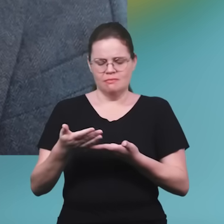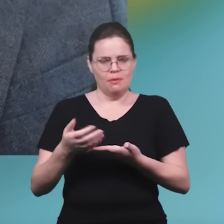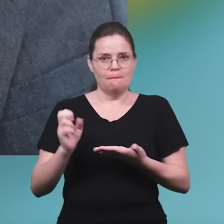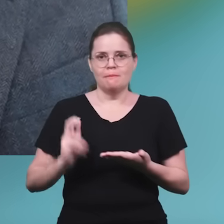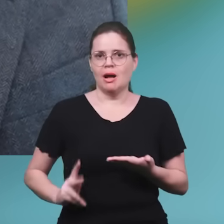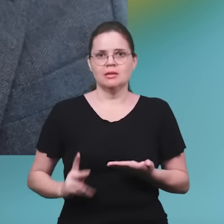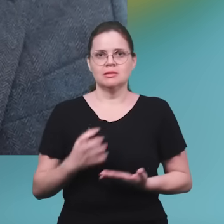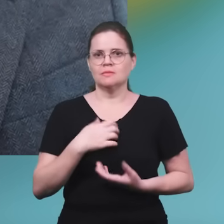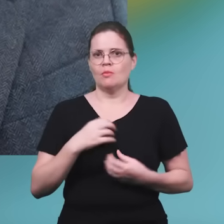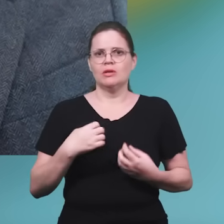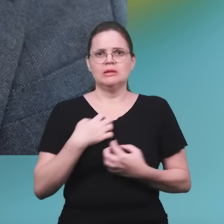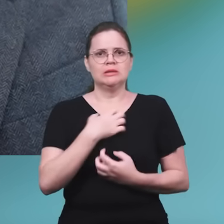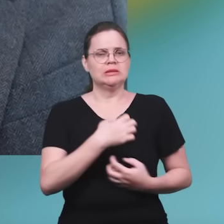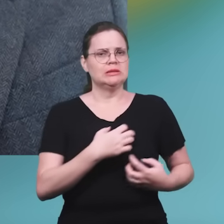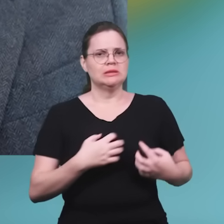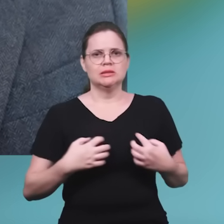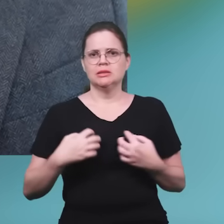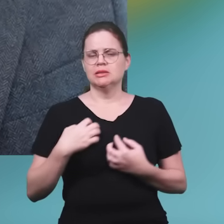aquele atestado.